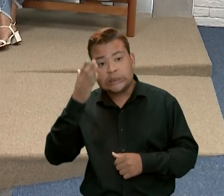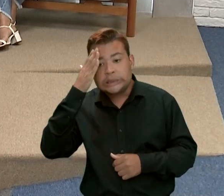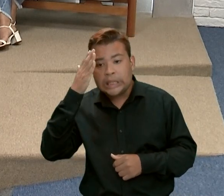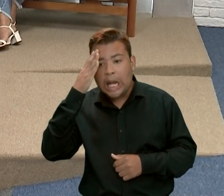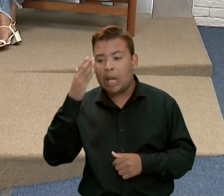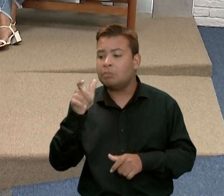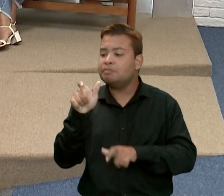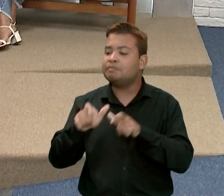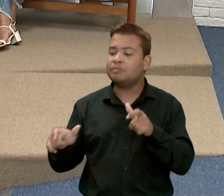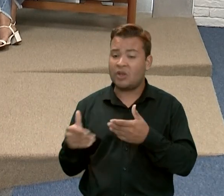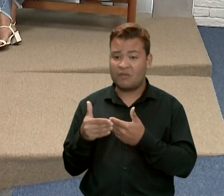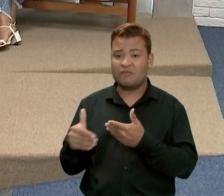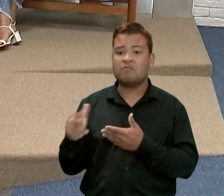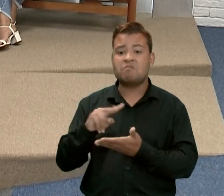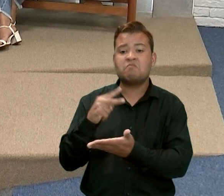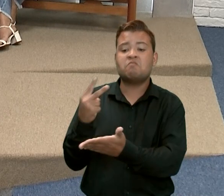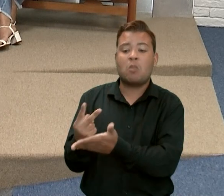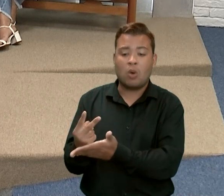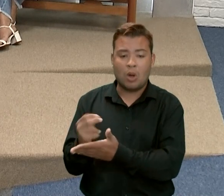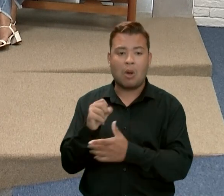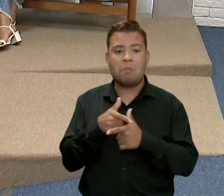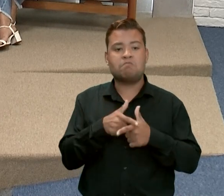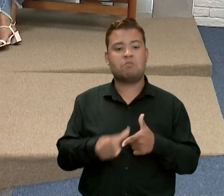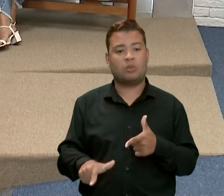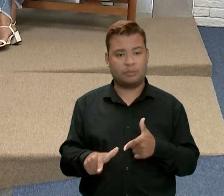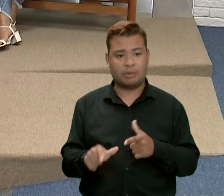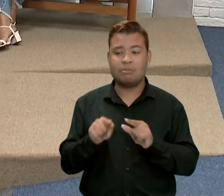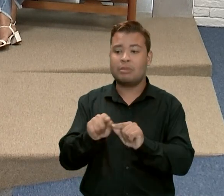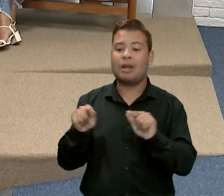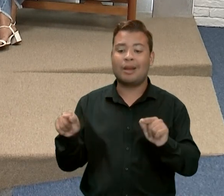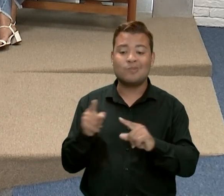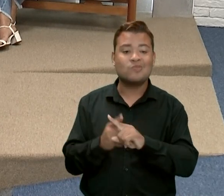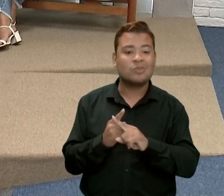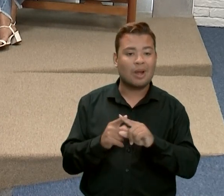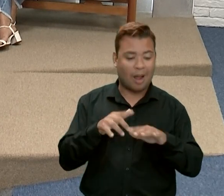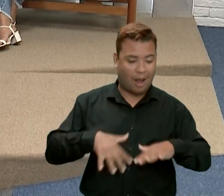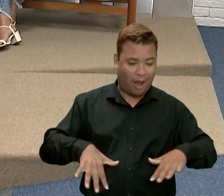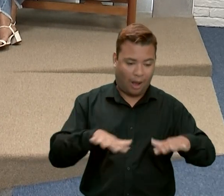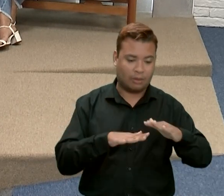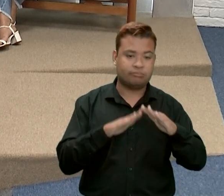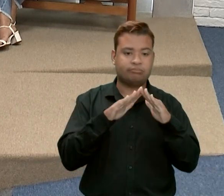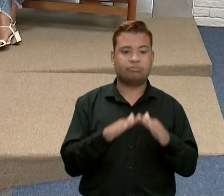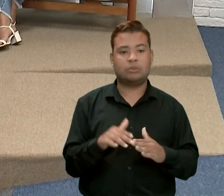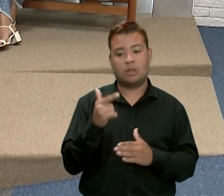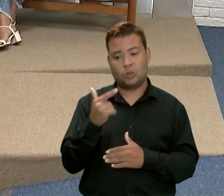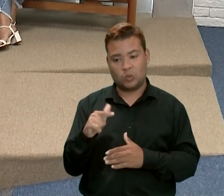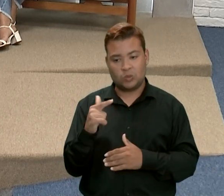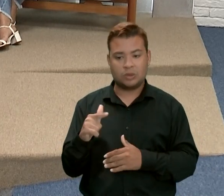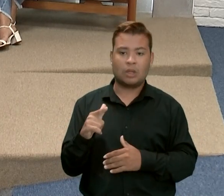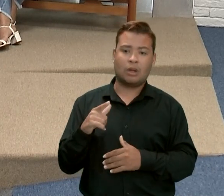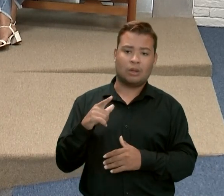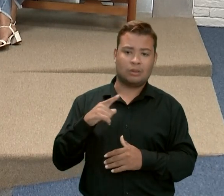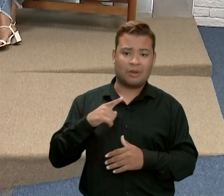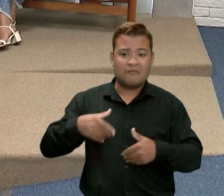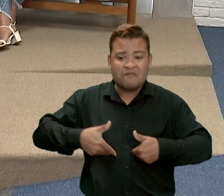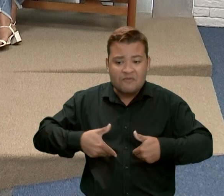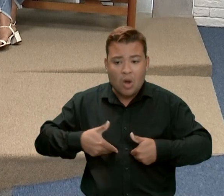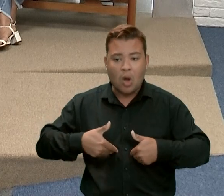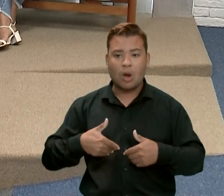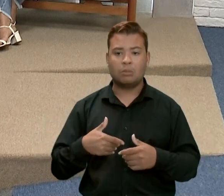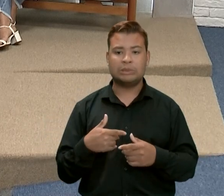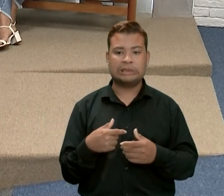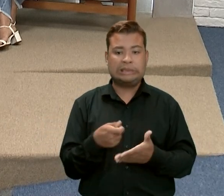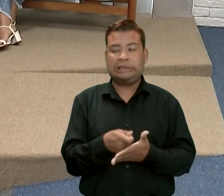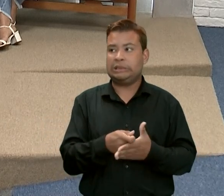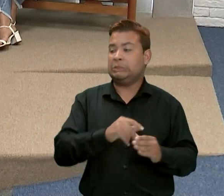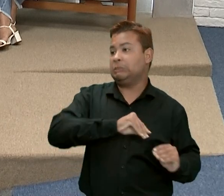morrer ou passar uma precariedade muito grande por áreas desabitadas no mundo, por fome, por migração forçada, não é, por todos esses